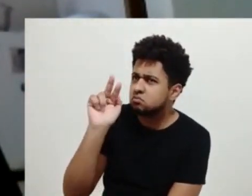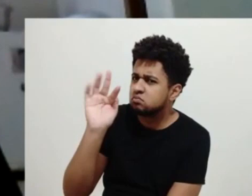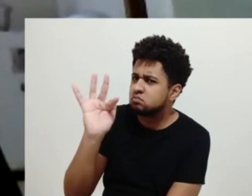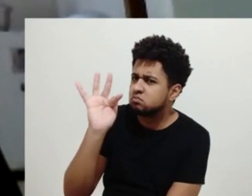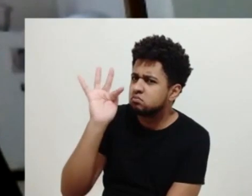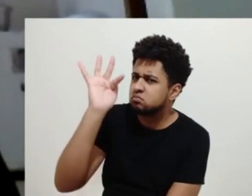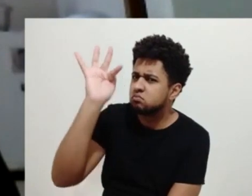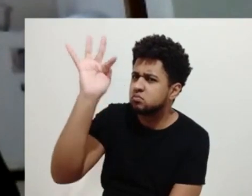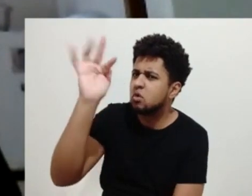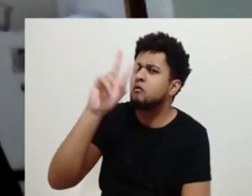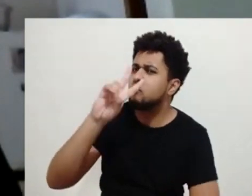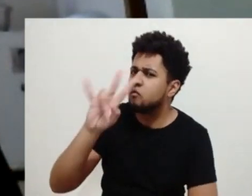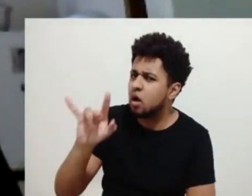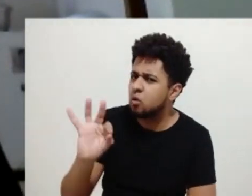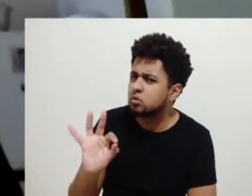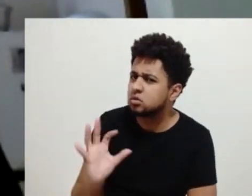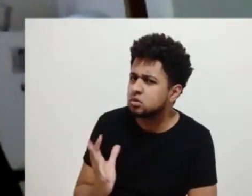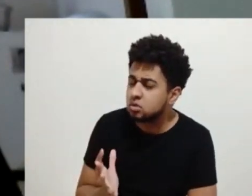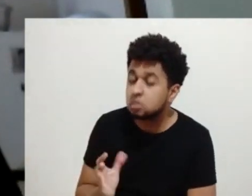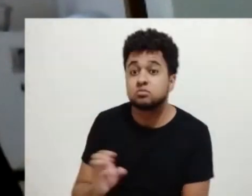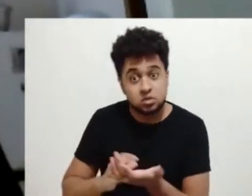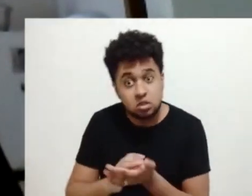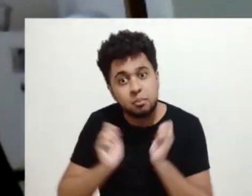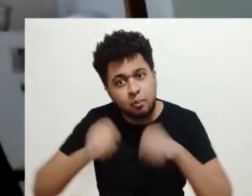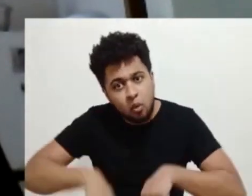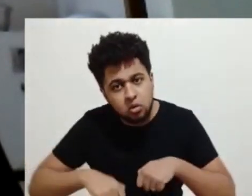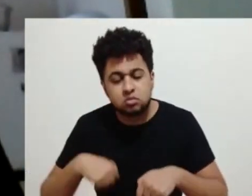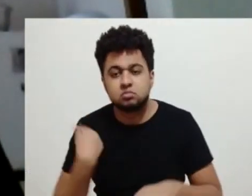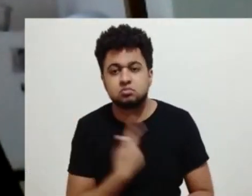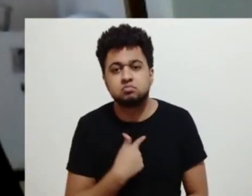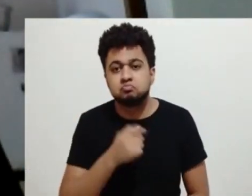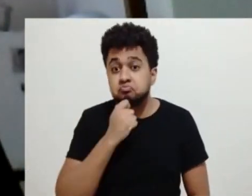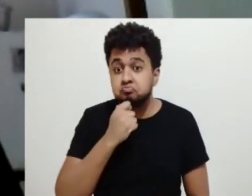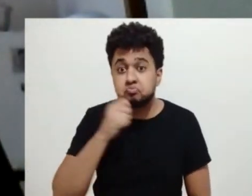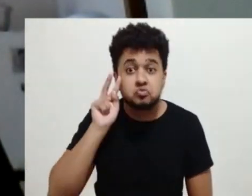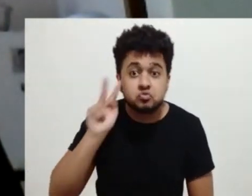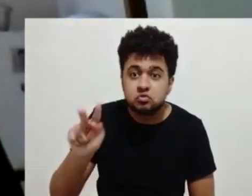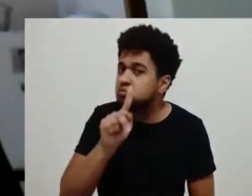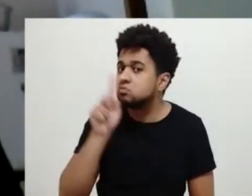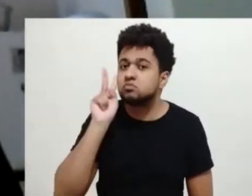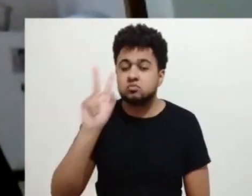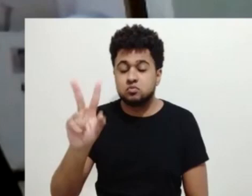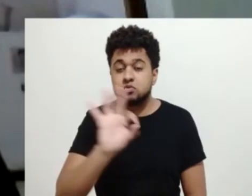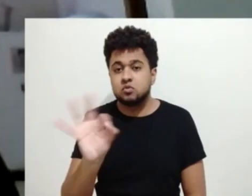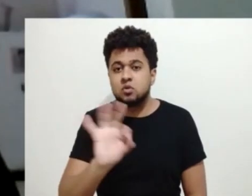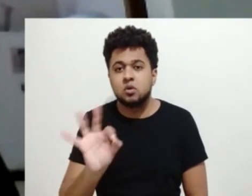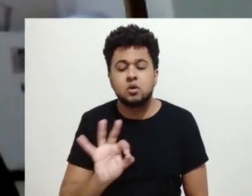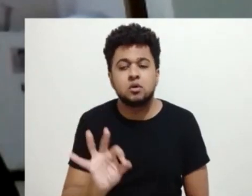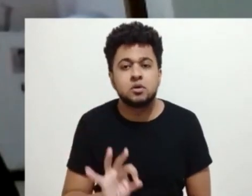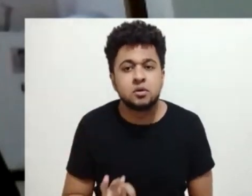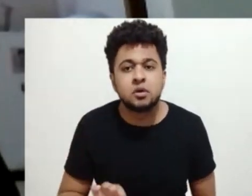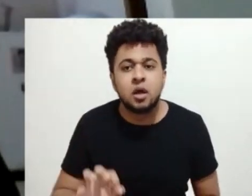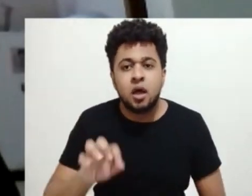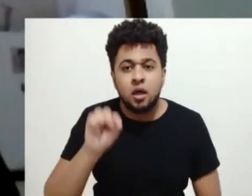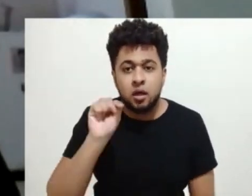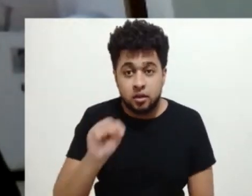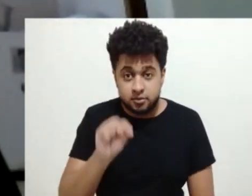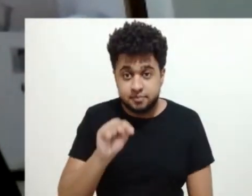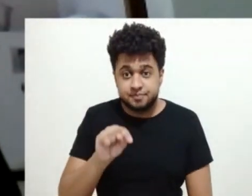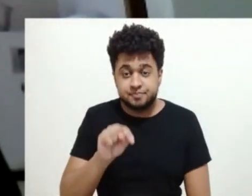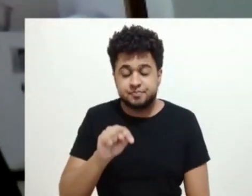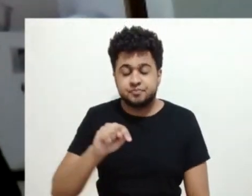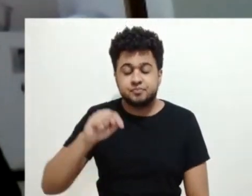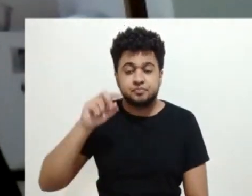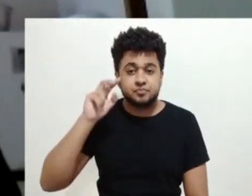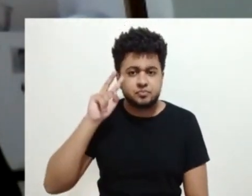fazer previsões de coisas que ainda não aconteceram e de fenômenos que a gente ainda não descobriu,